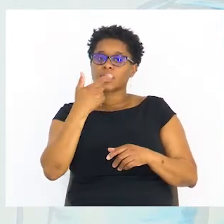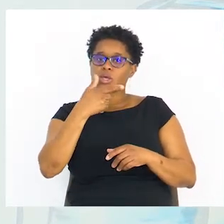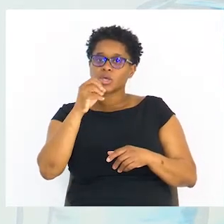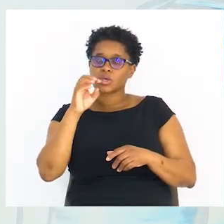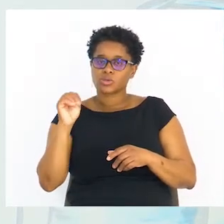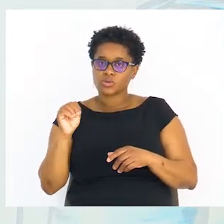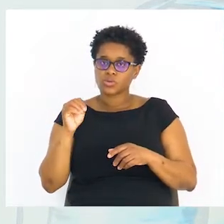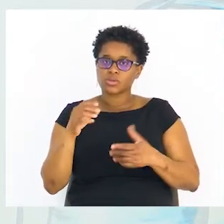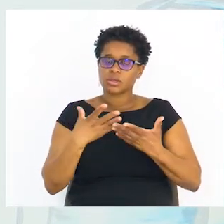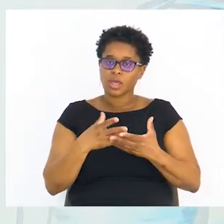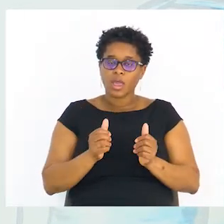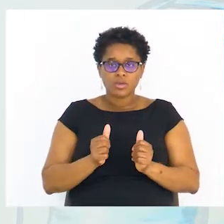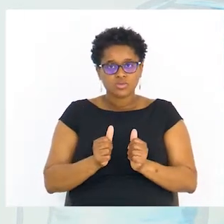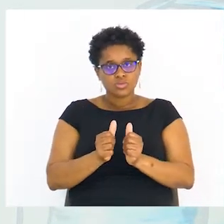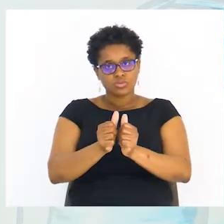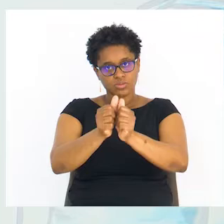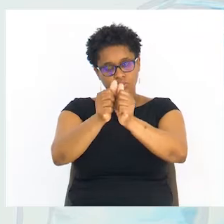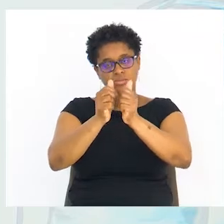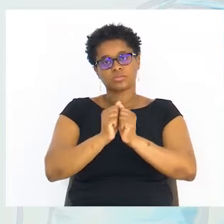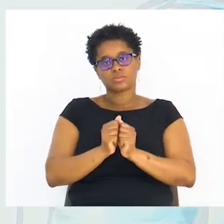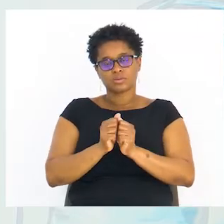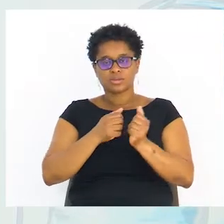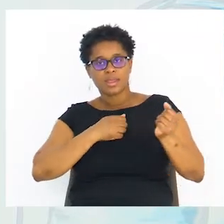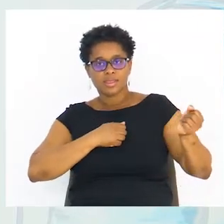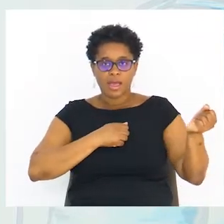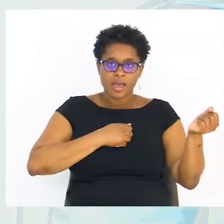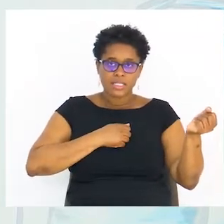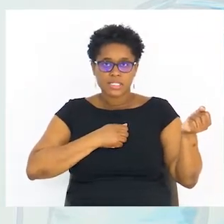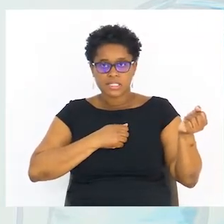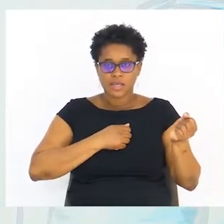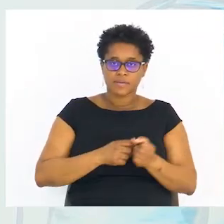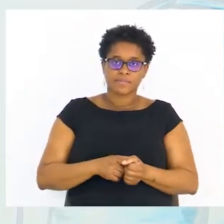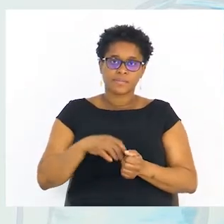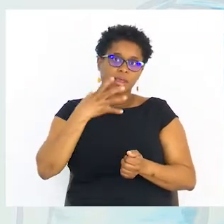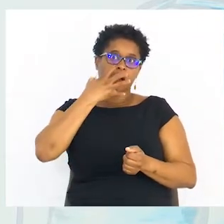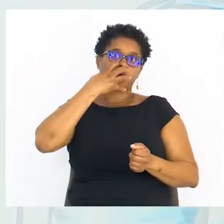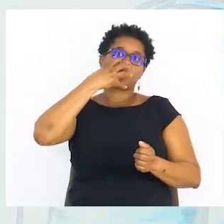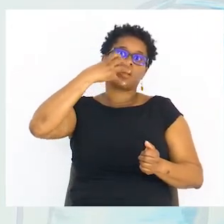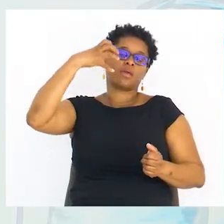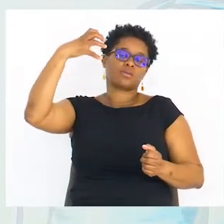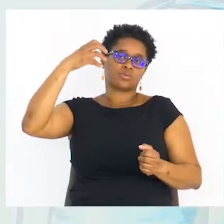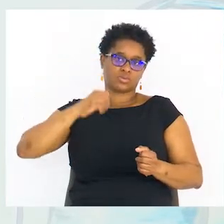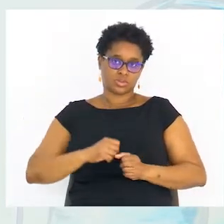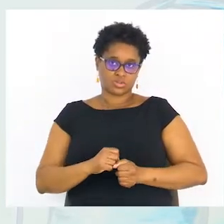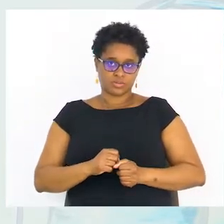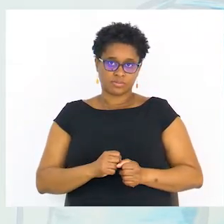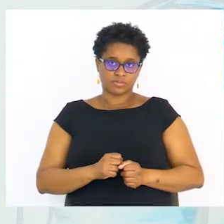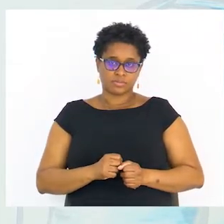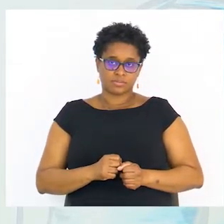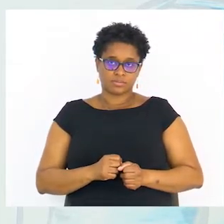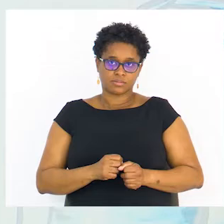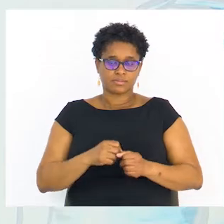eram acompanhados de dança, de gritos,